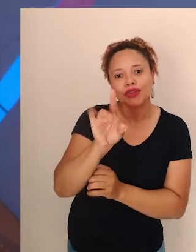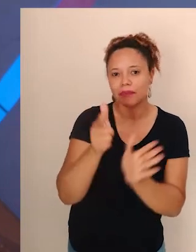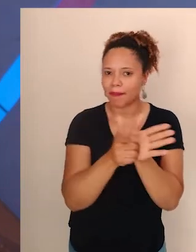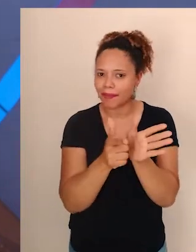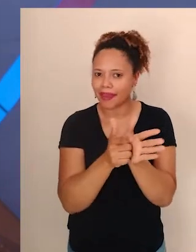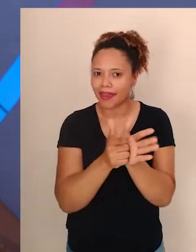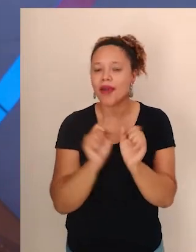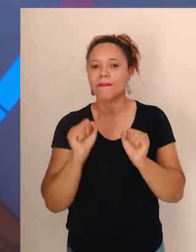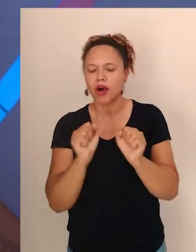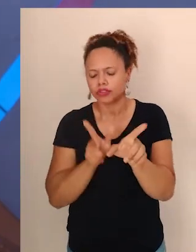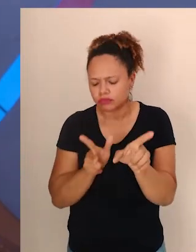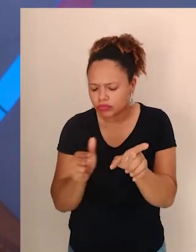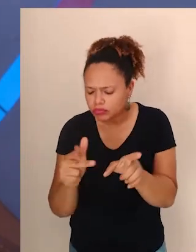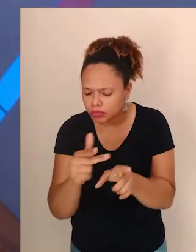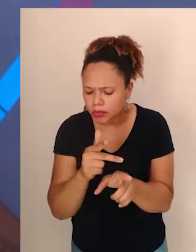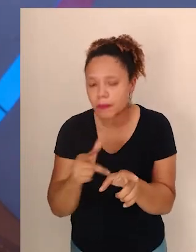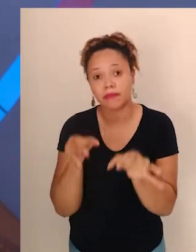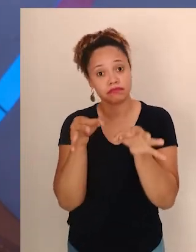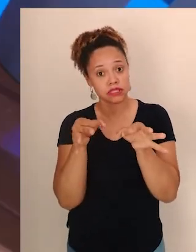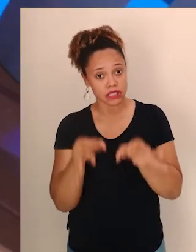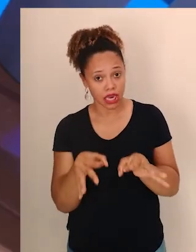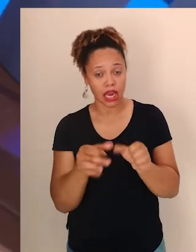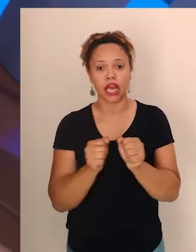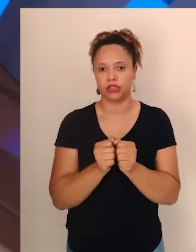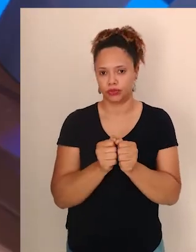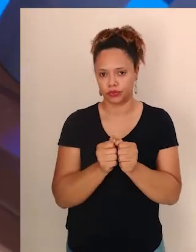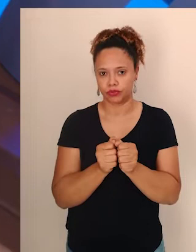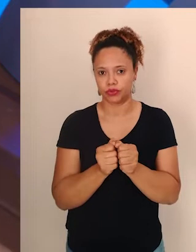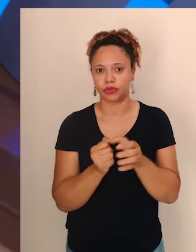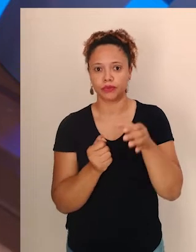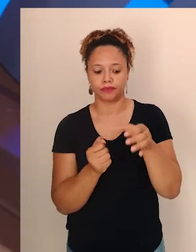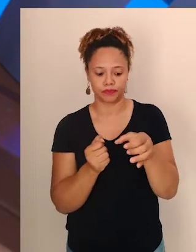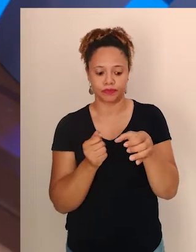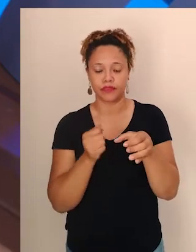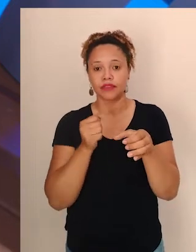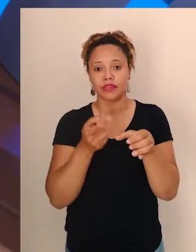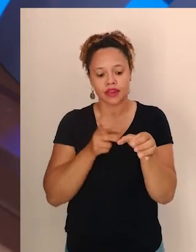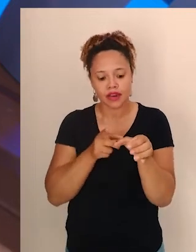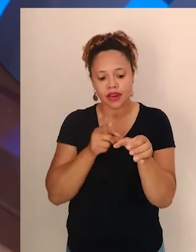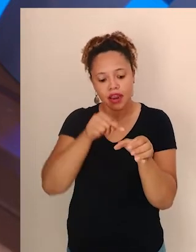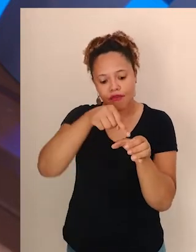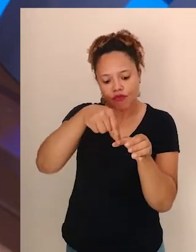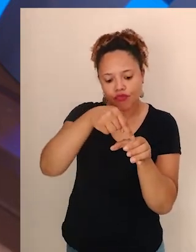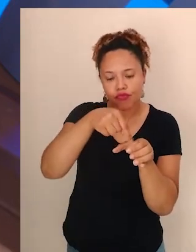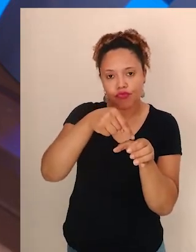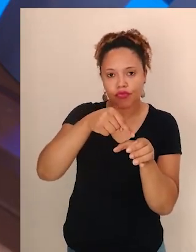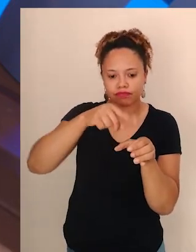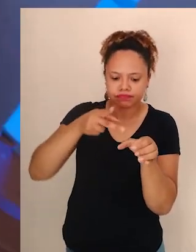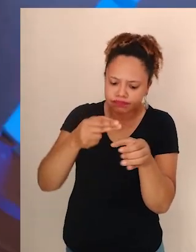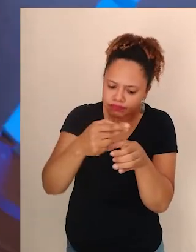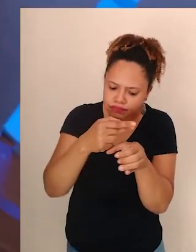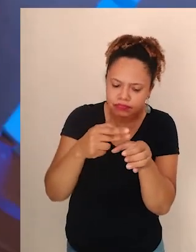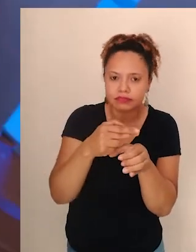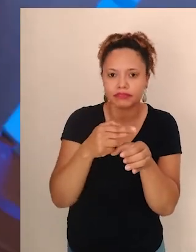folha, agora chegou a hora de cortar certinho mesmo. Com o estilete, eu vou recortar as partes do meio de cada